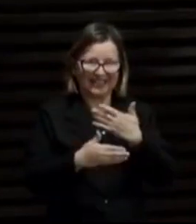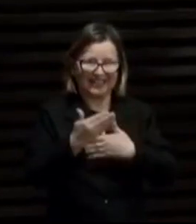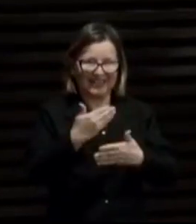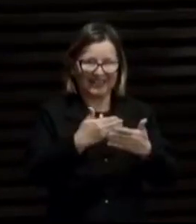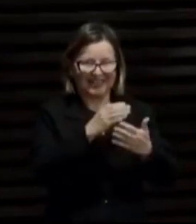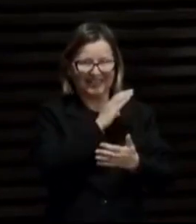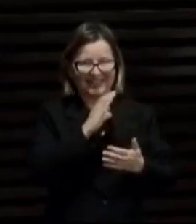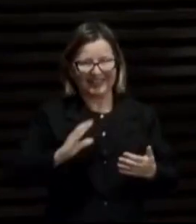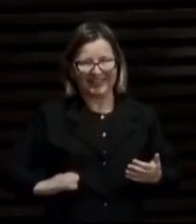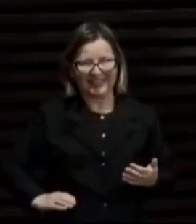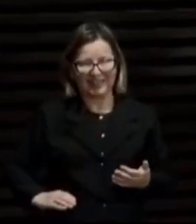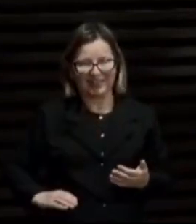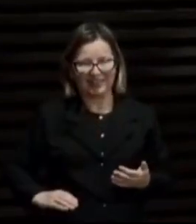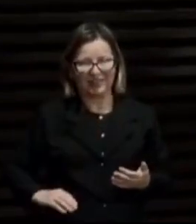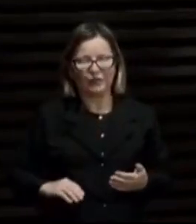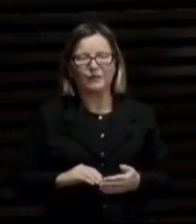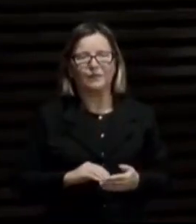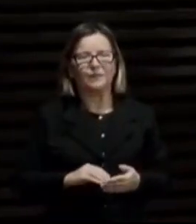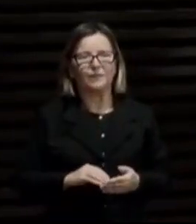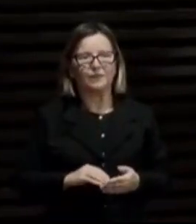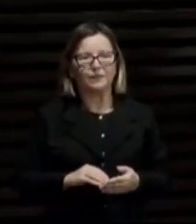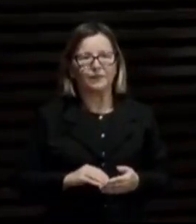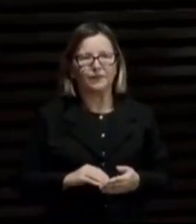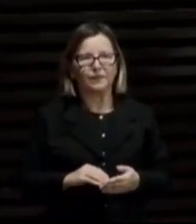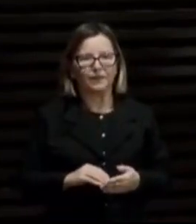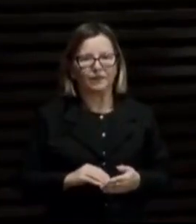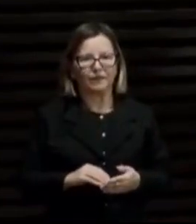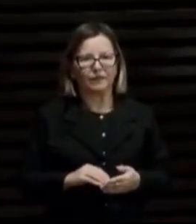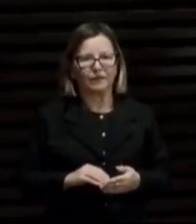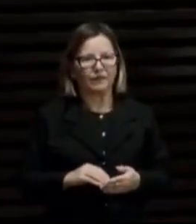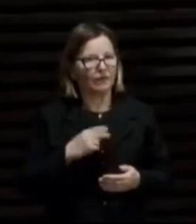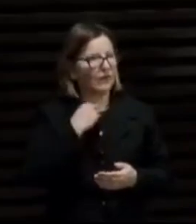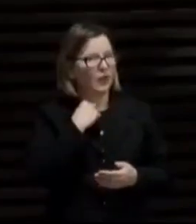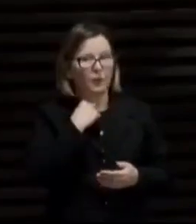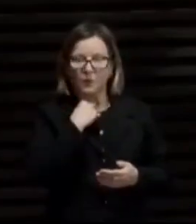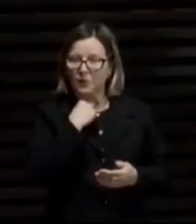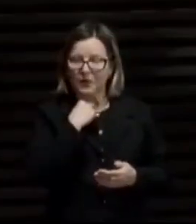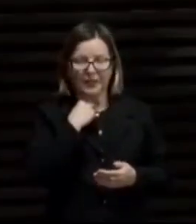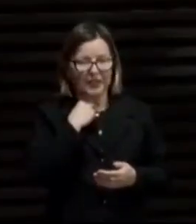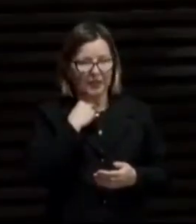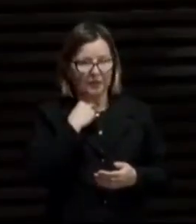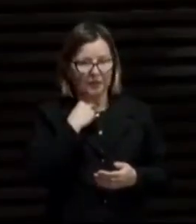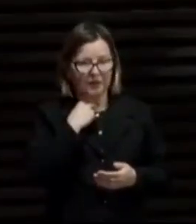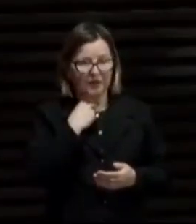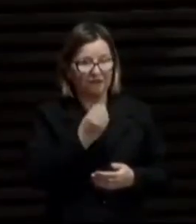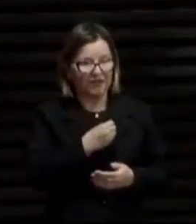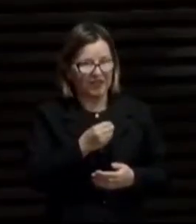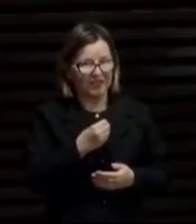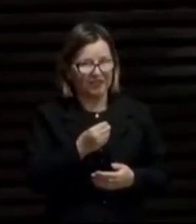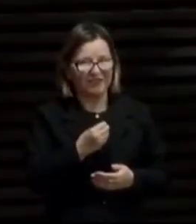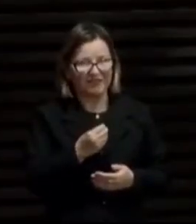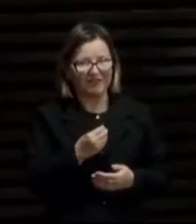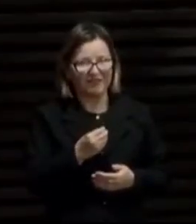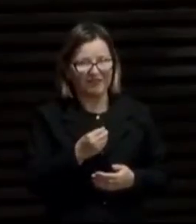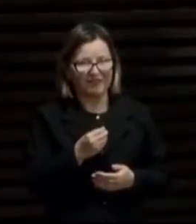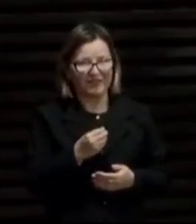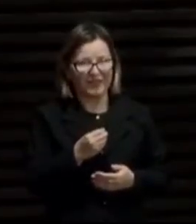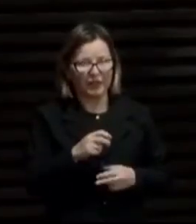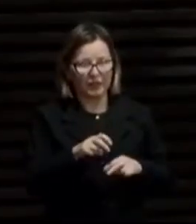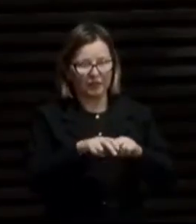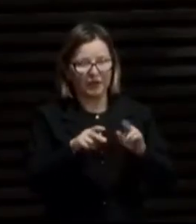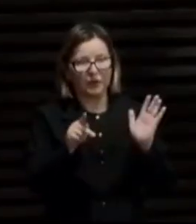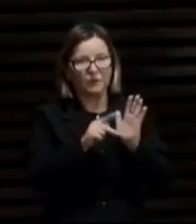mudar isso. Nós não devemos andar no curso do mundo, não andar pelos nossos próprios